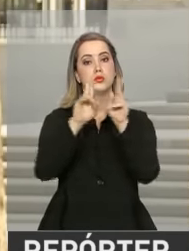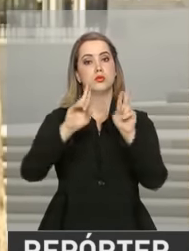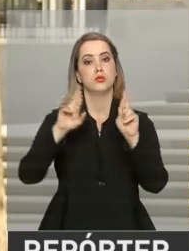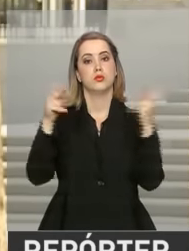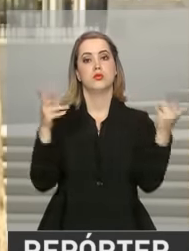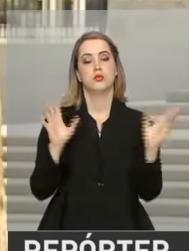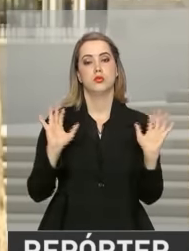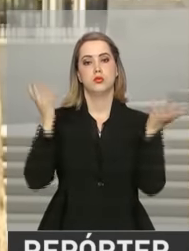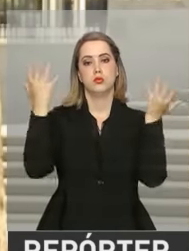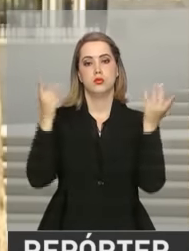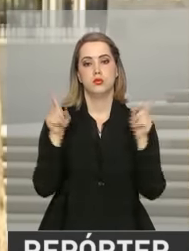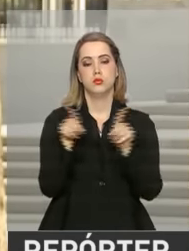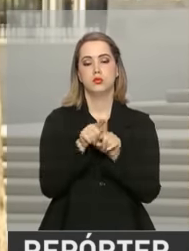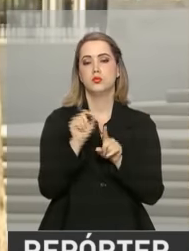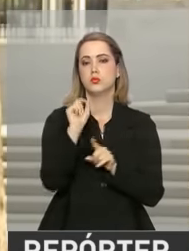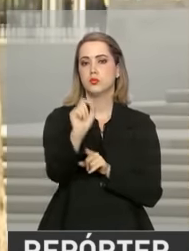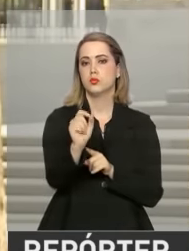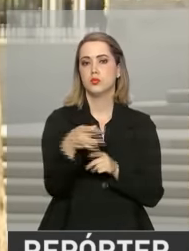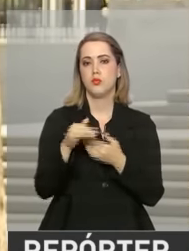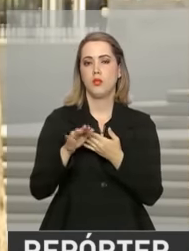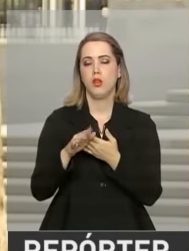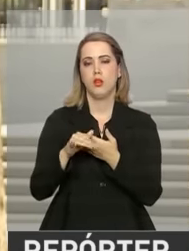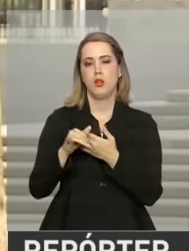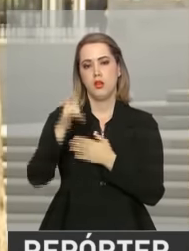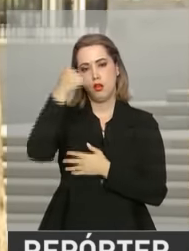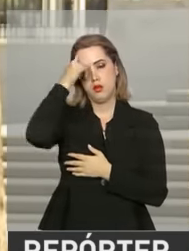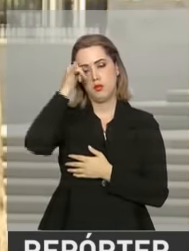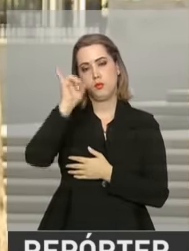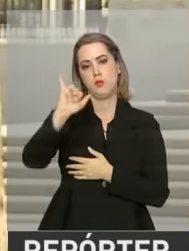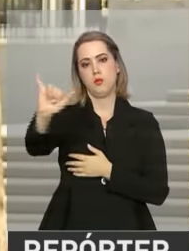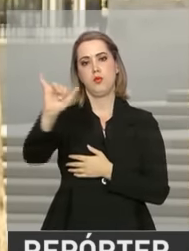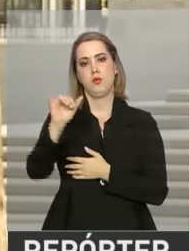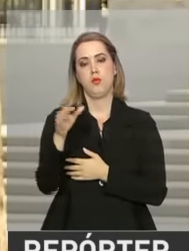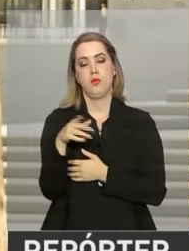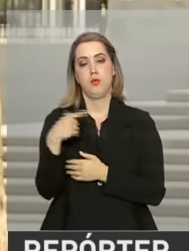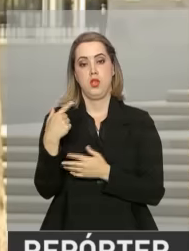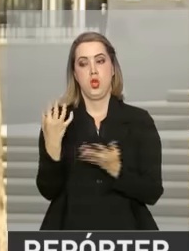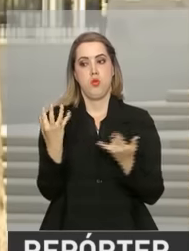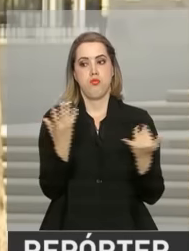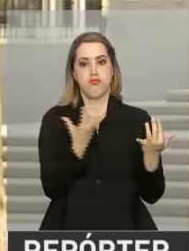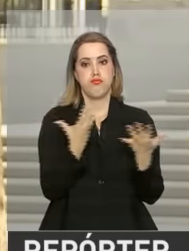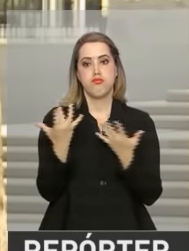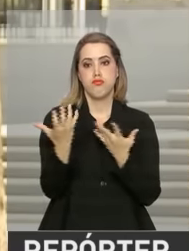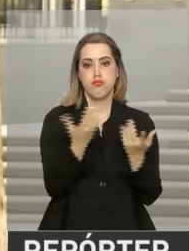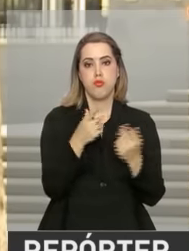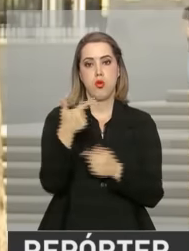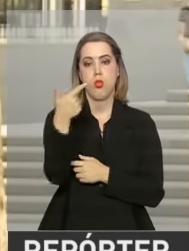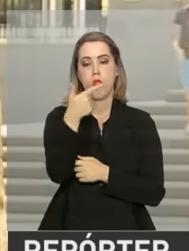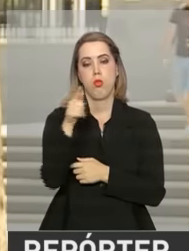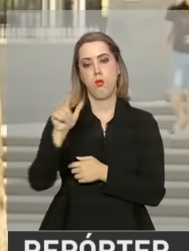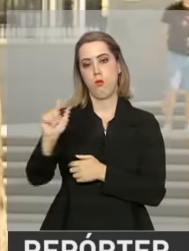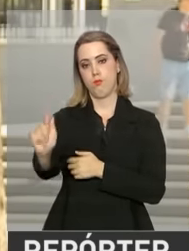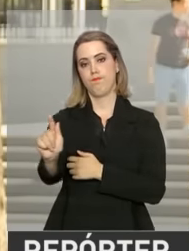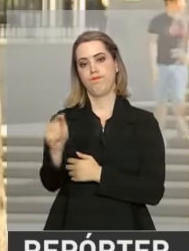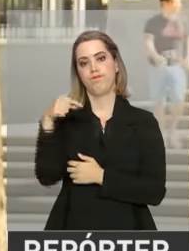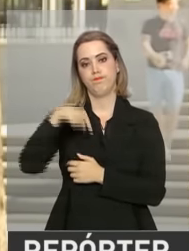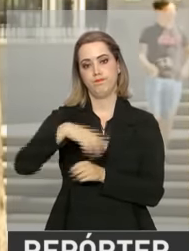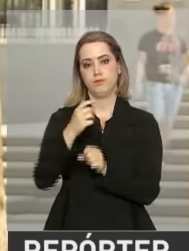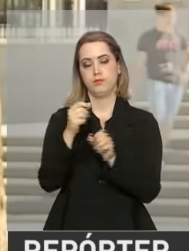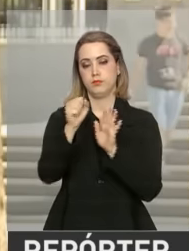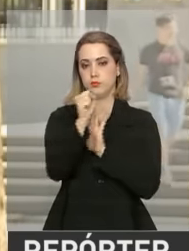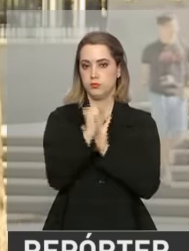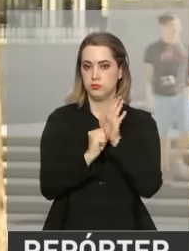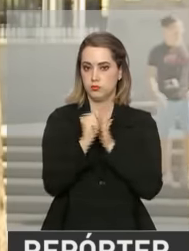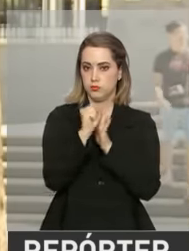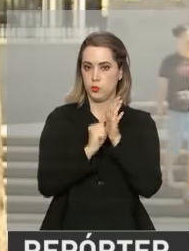O principal ponto do acordo é evitar que a temperatura da Terra aumente mais do que 2 graus neste século. O objetivo é